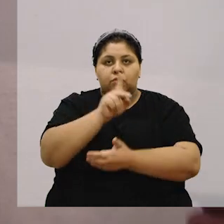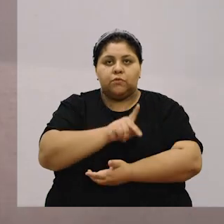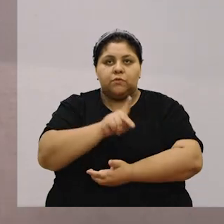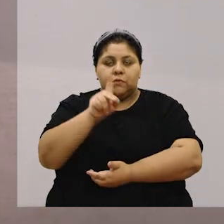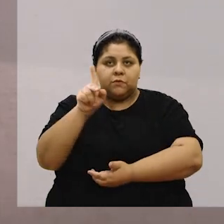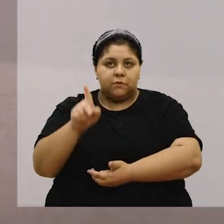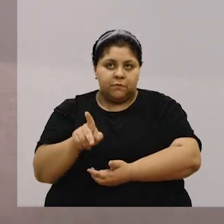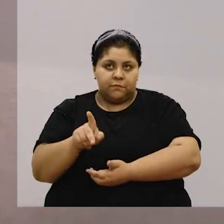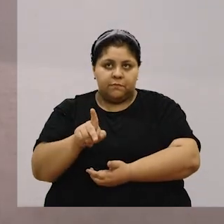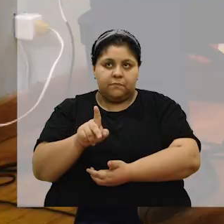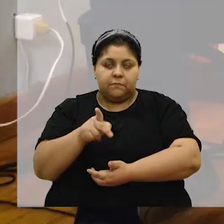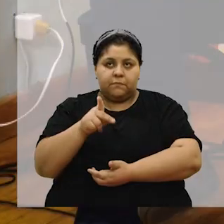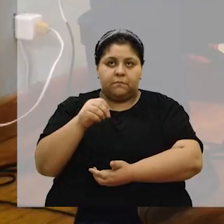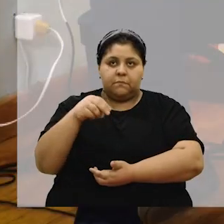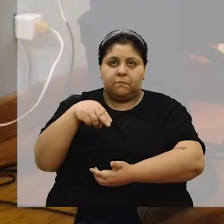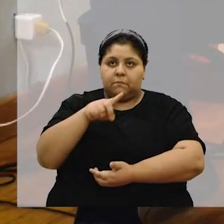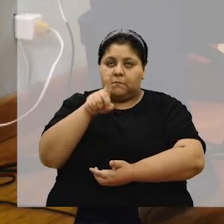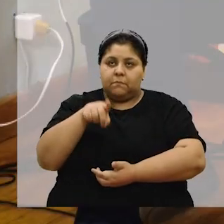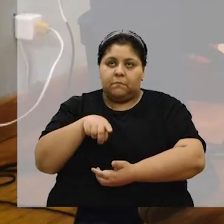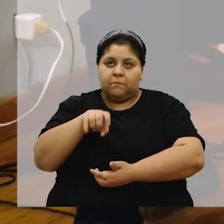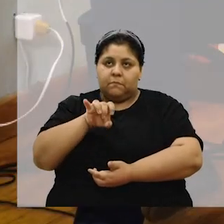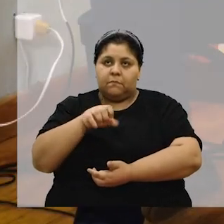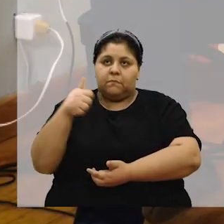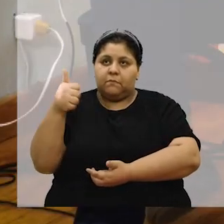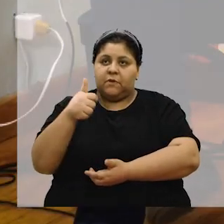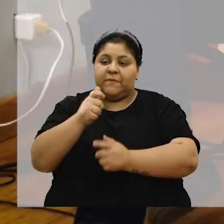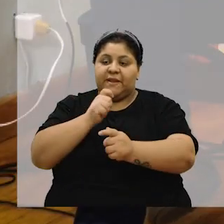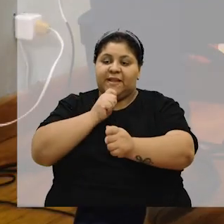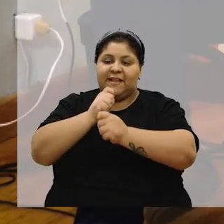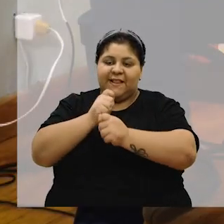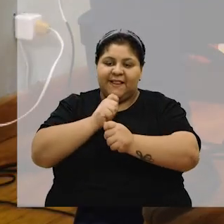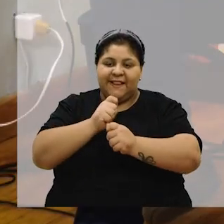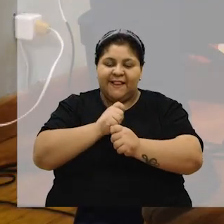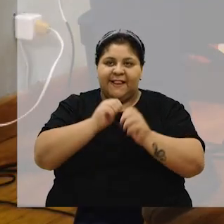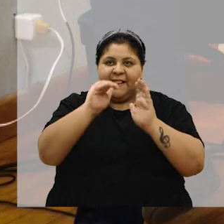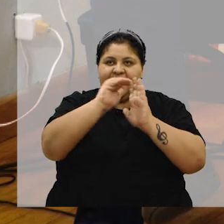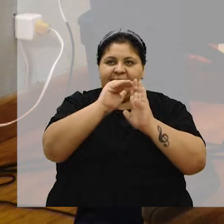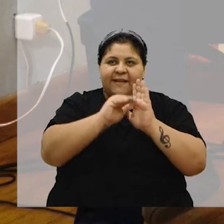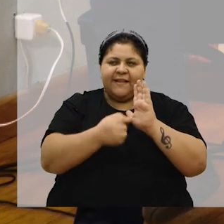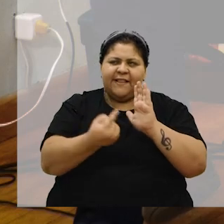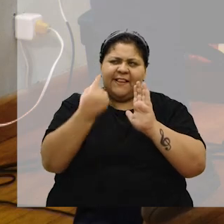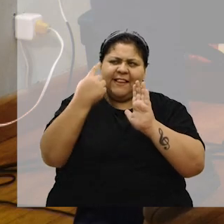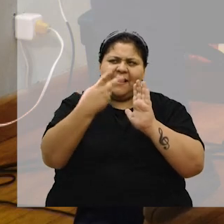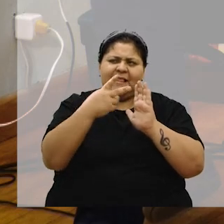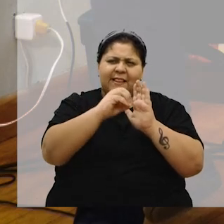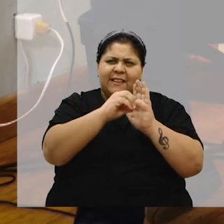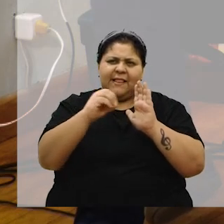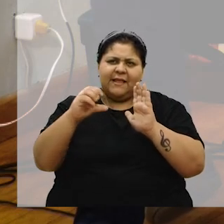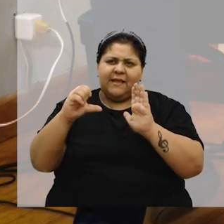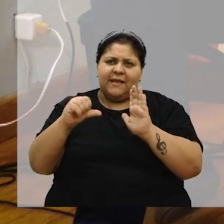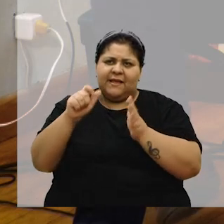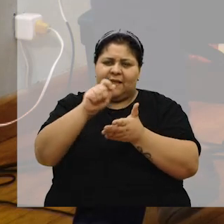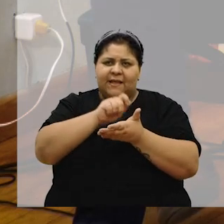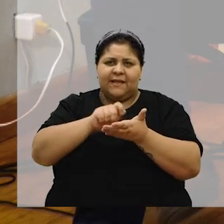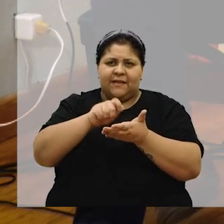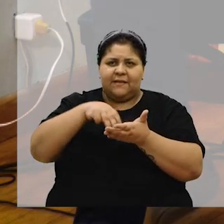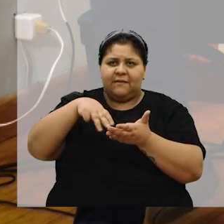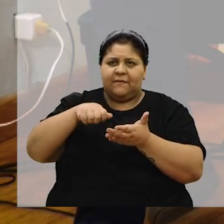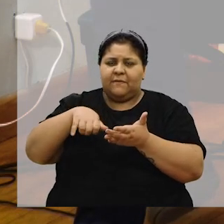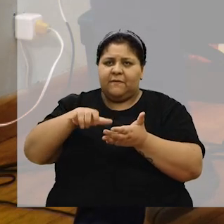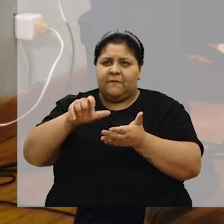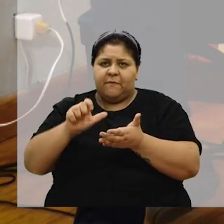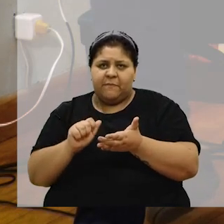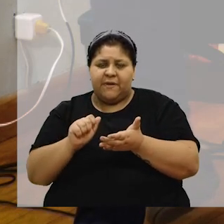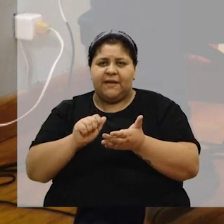aqui, o professor Luiz Carlos Pons, escritor, primeiro entrevistado do Café com Letras lá em 2009, escritora Maia